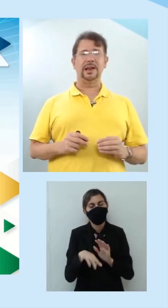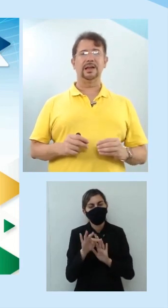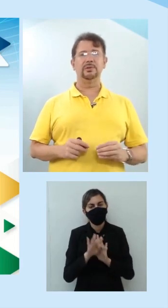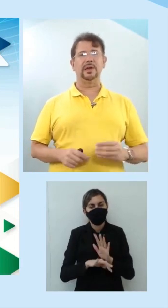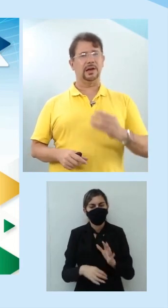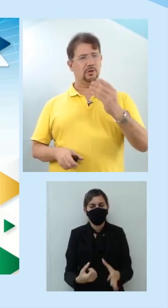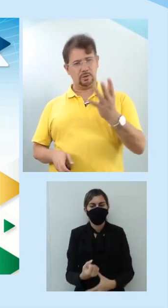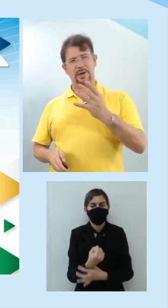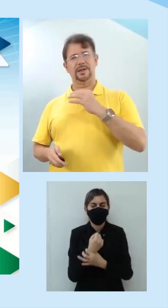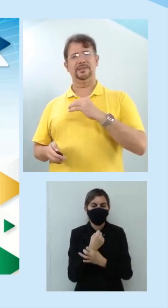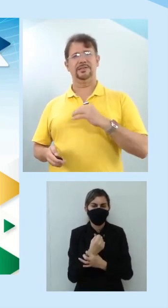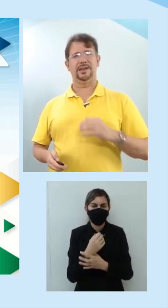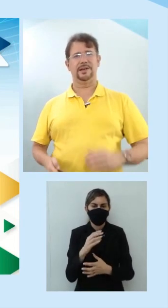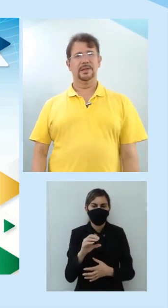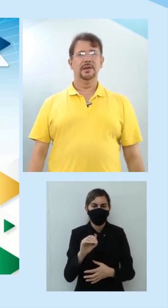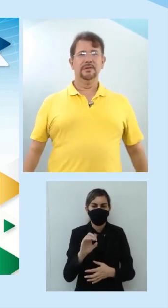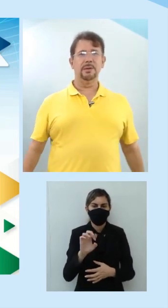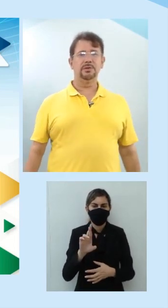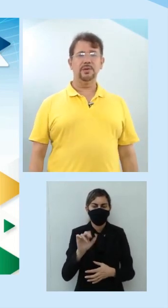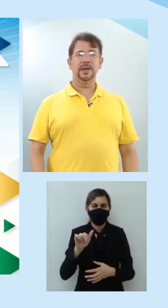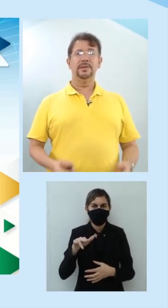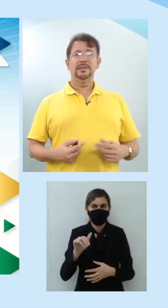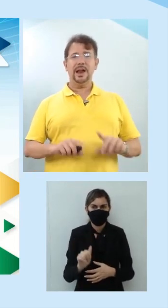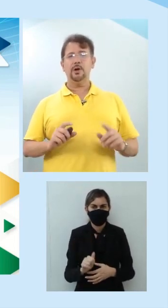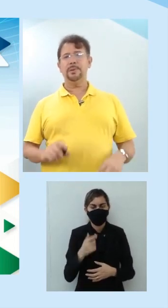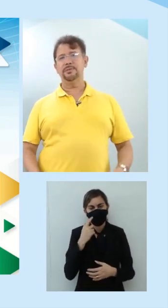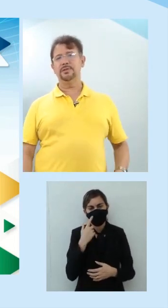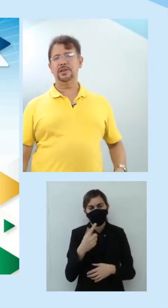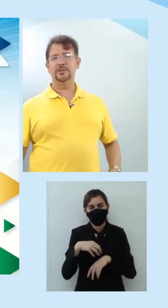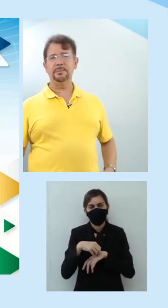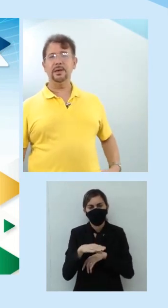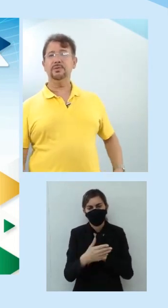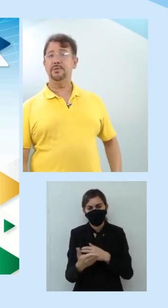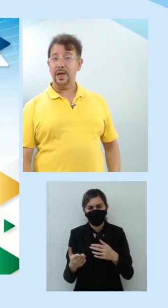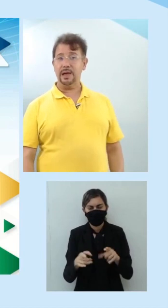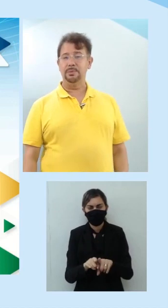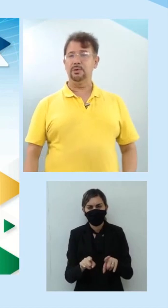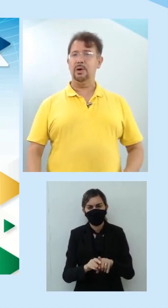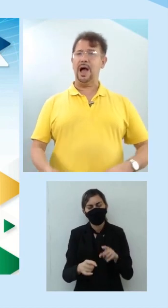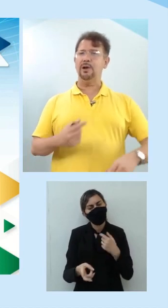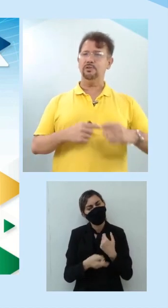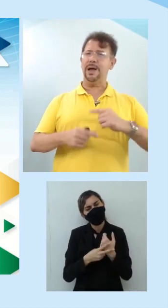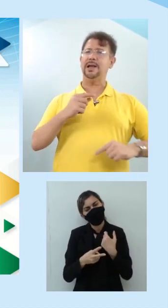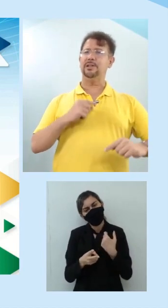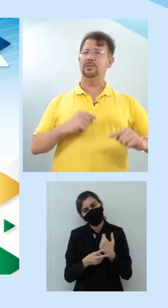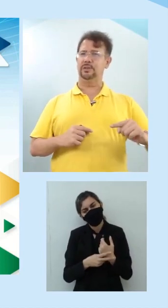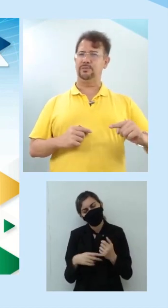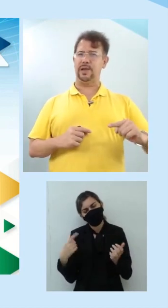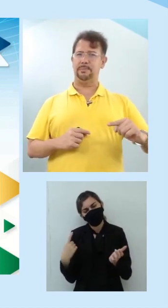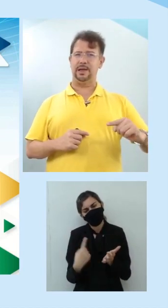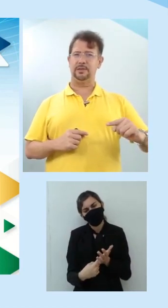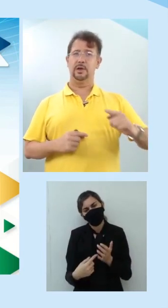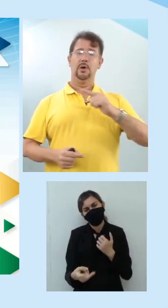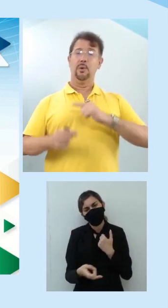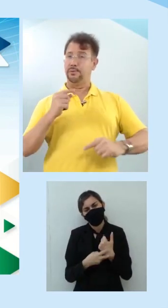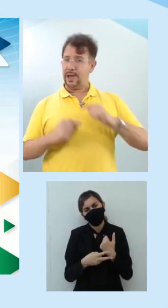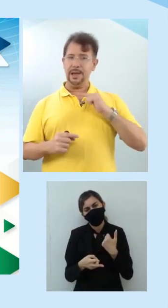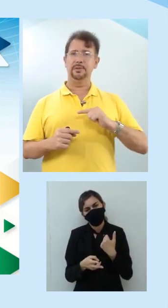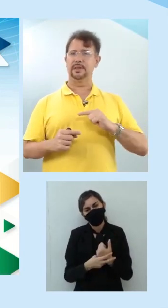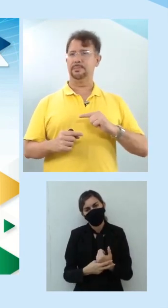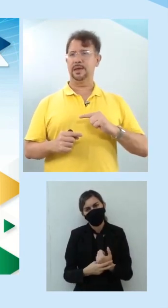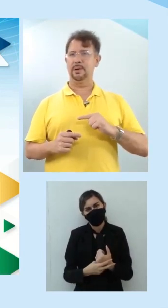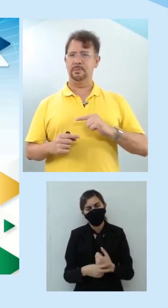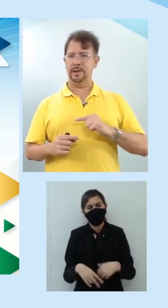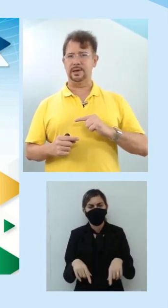que garante o que? A coerência. Vamos ver. Trago para vocês também os verbos, os marcadores verbais. O